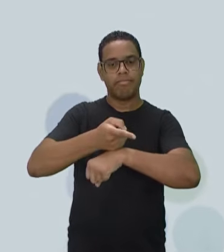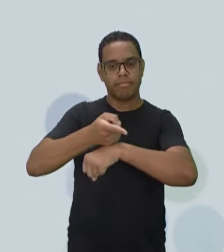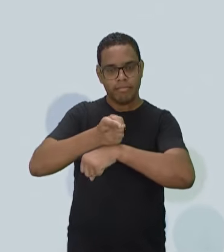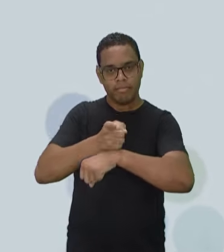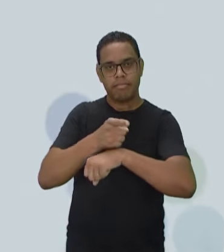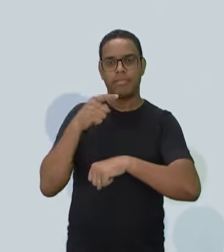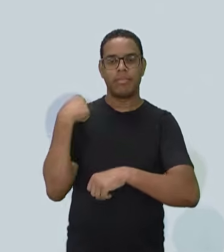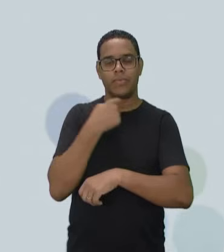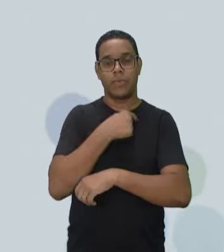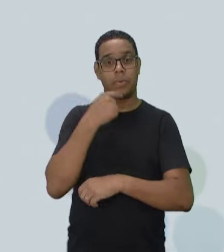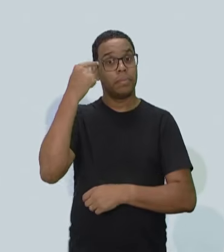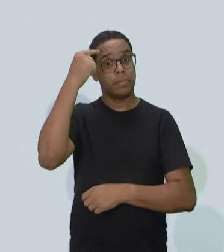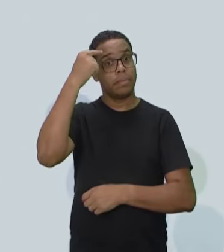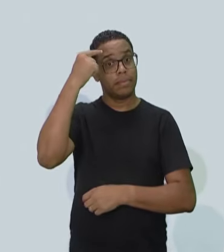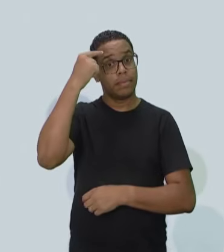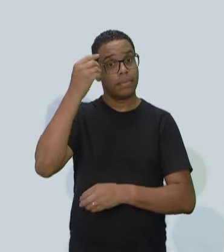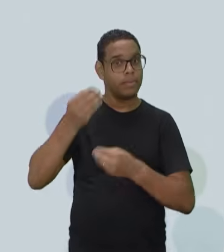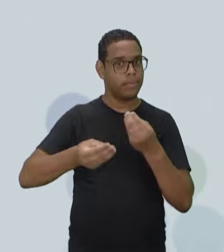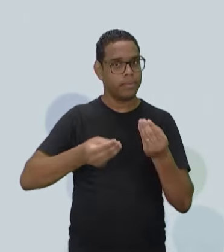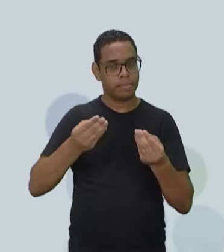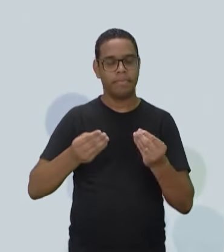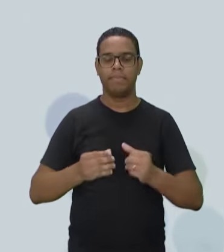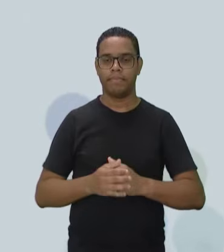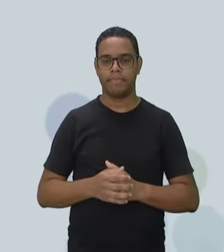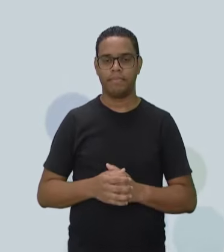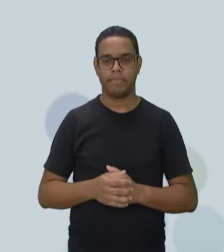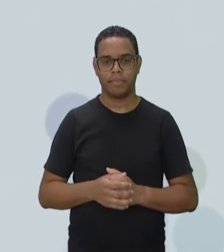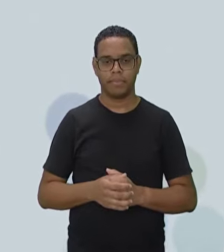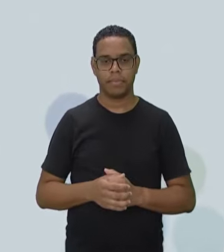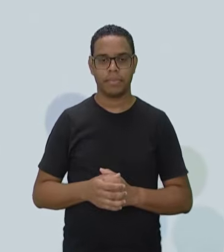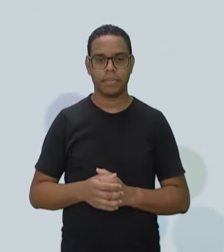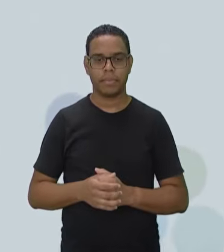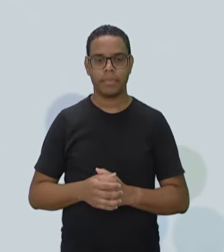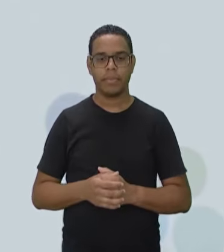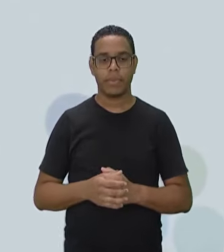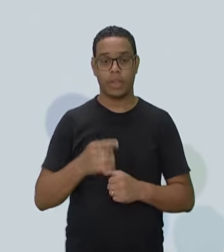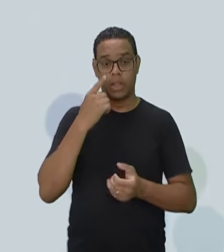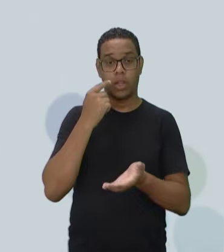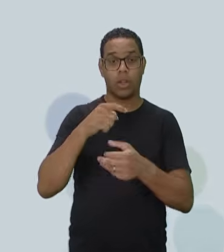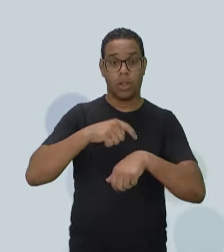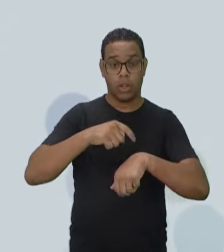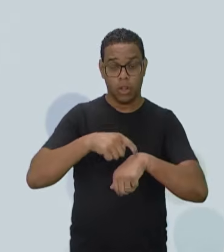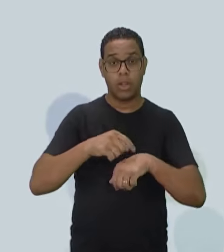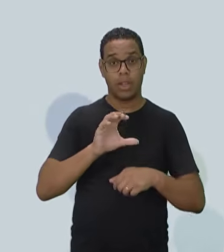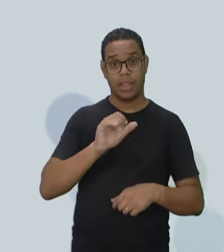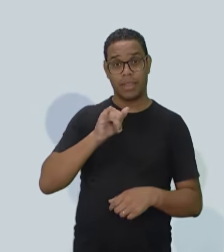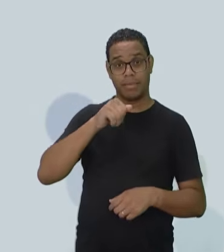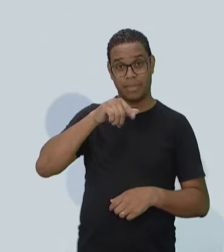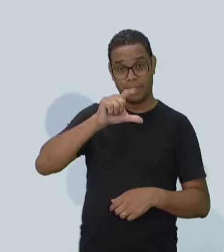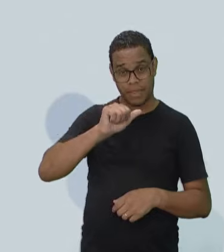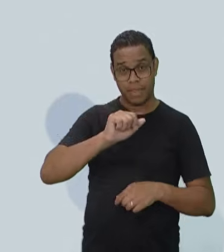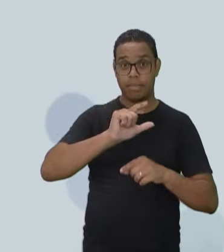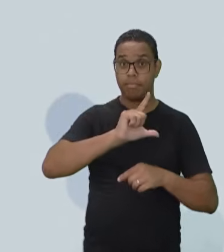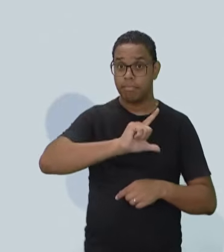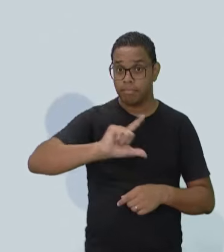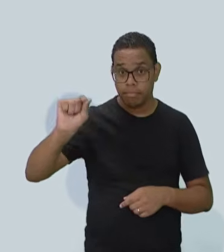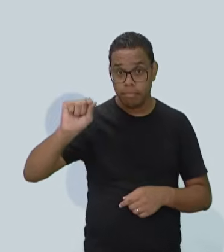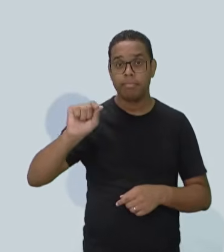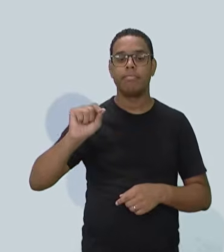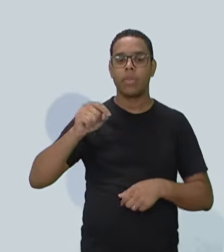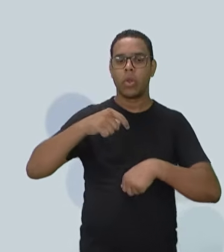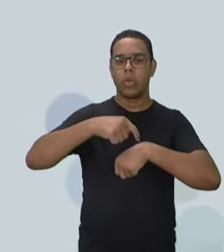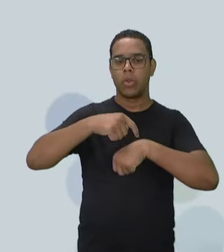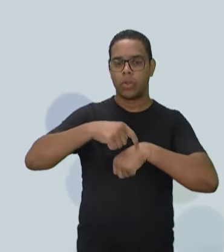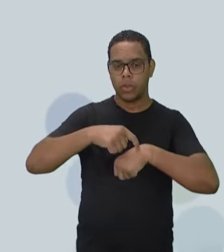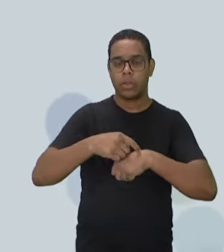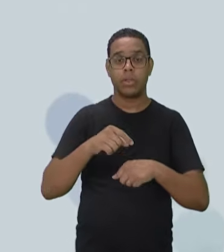gente pensar aí nessa questão. Já marquei no relógio a hora que a Camila saiu de casa. Ponteiro pequeno